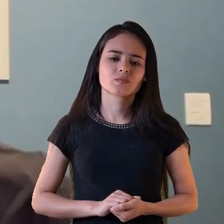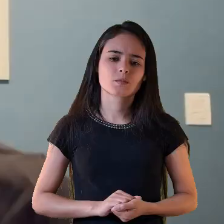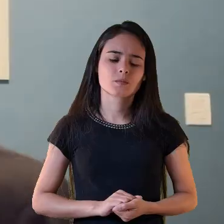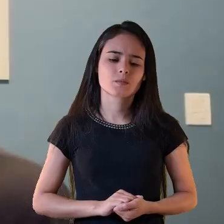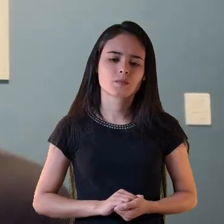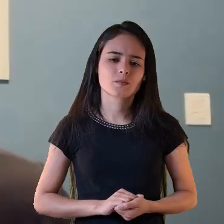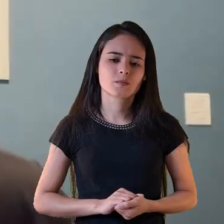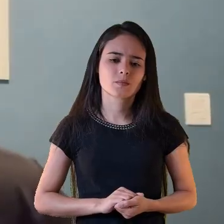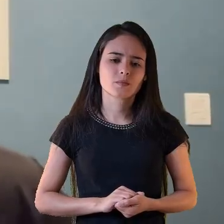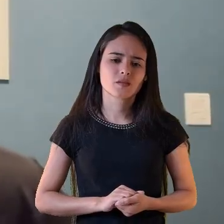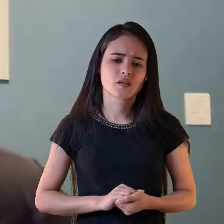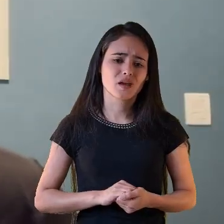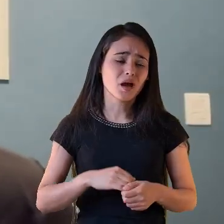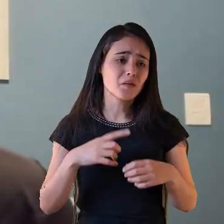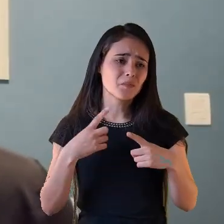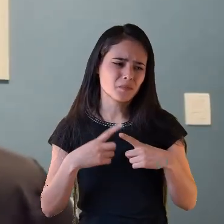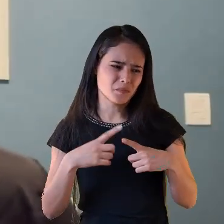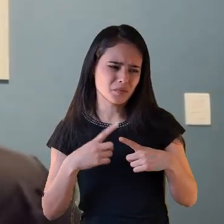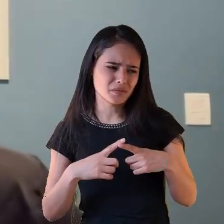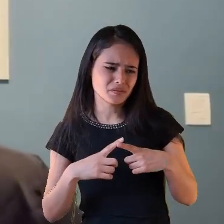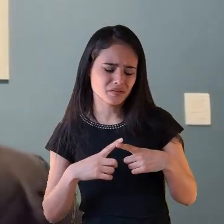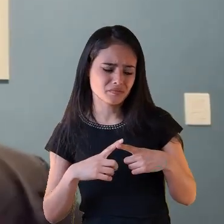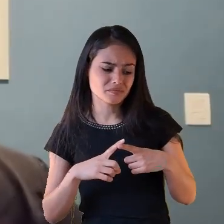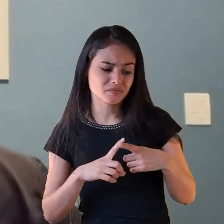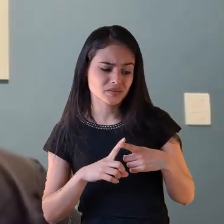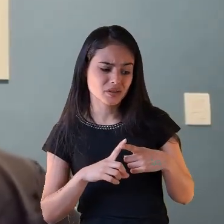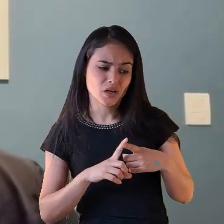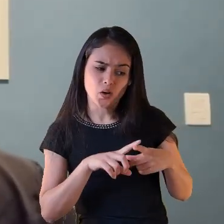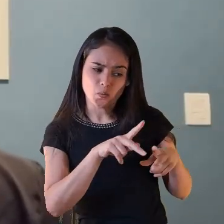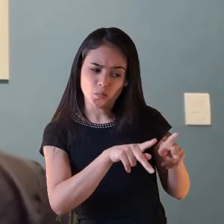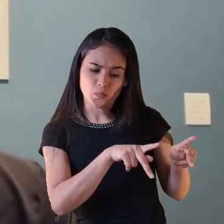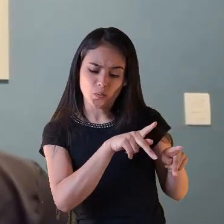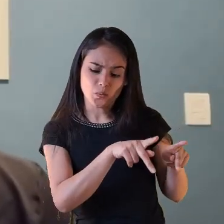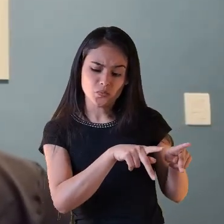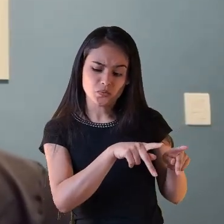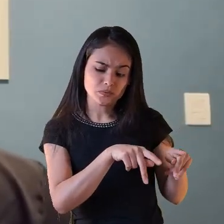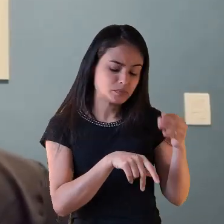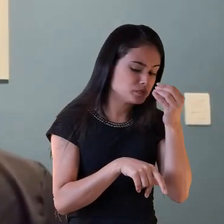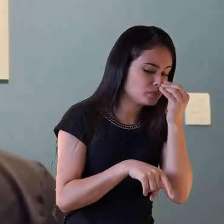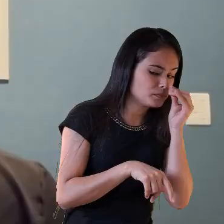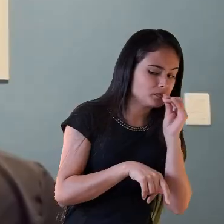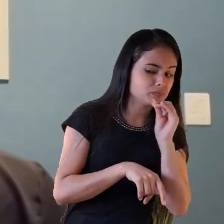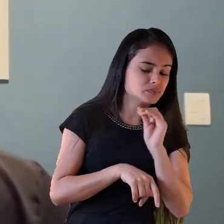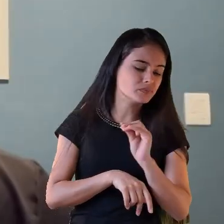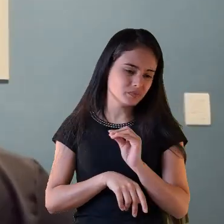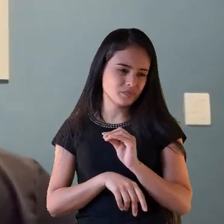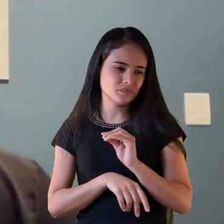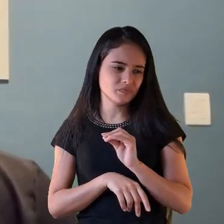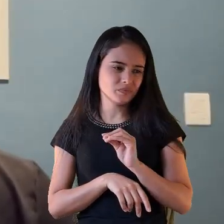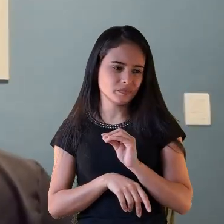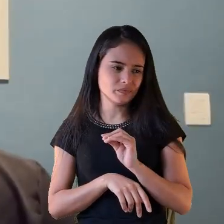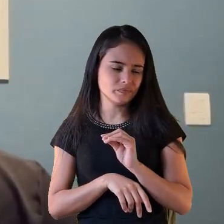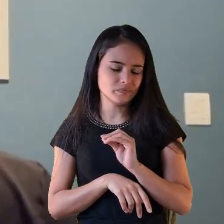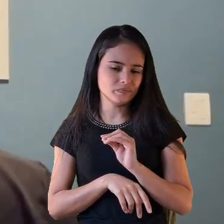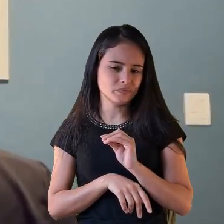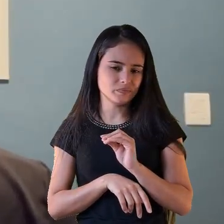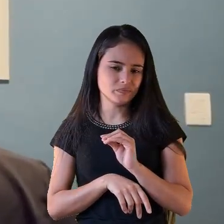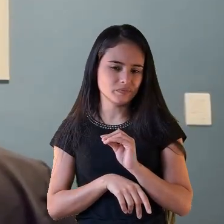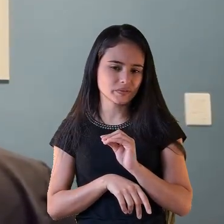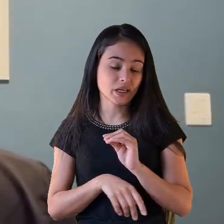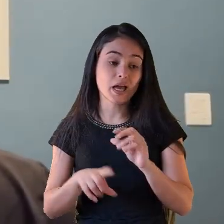uma sociedade que não tratava elas nem como seres humanos, elas conseguiram manter esse conhecimento de muitas e muitas formas